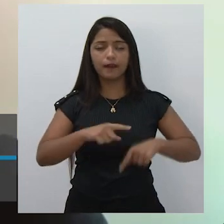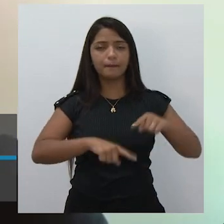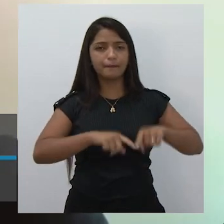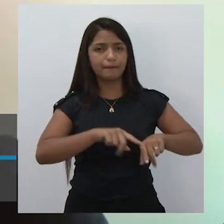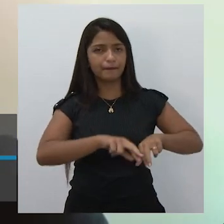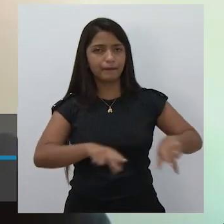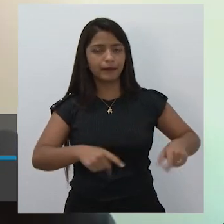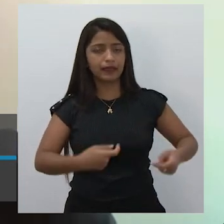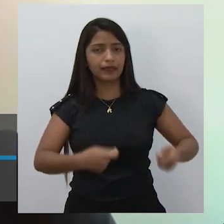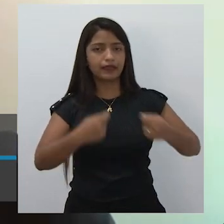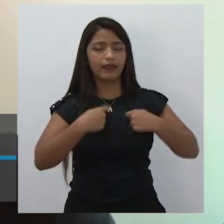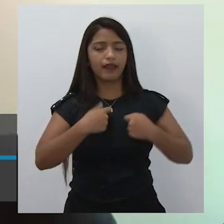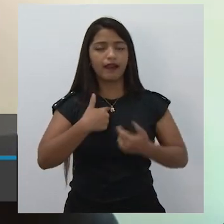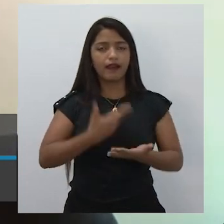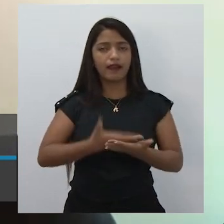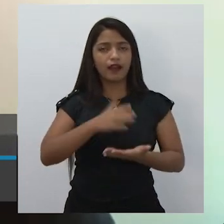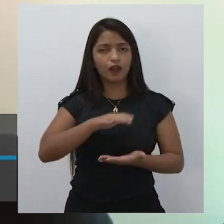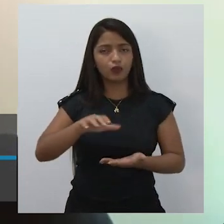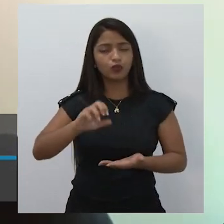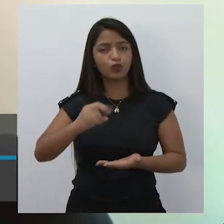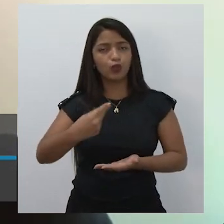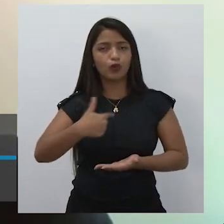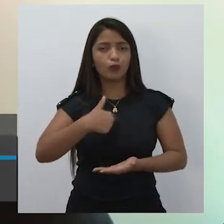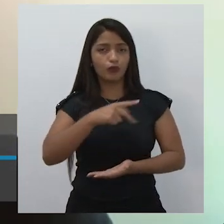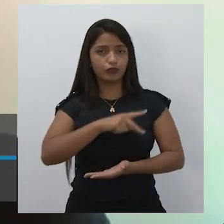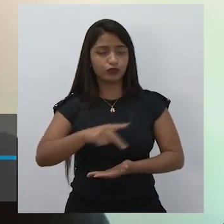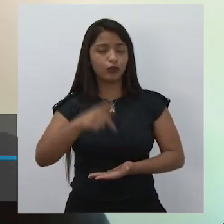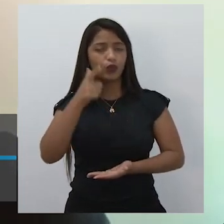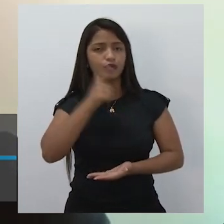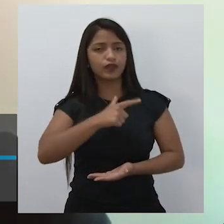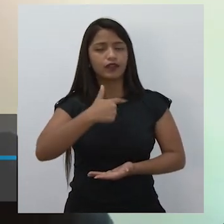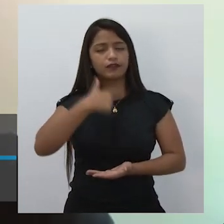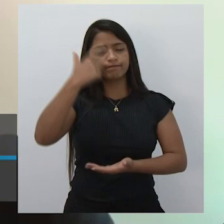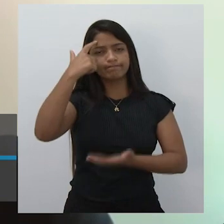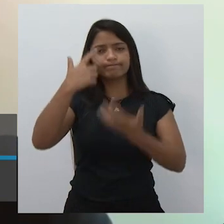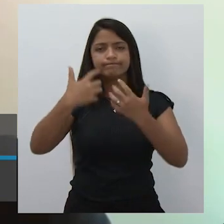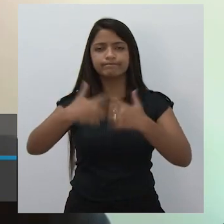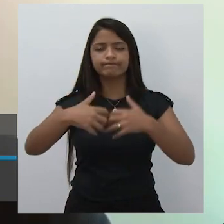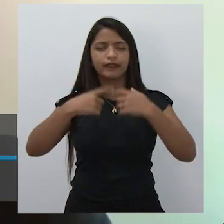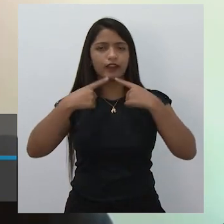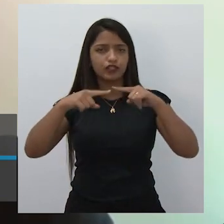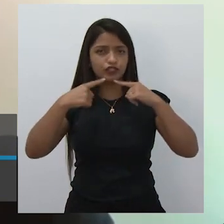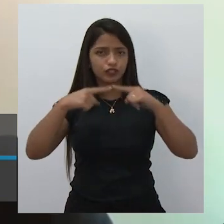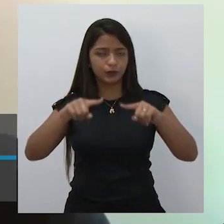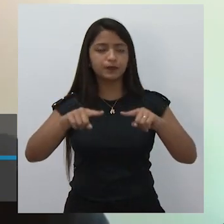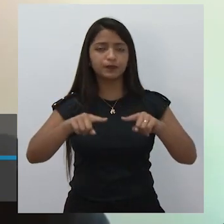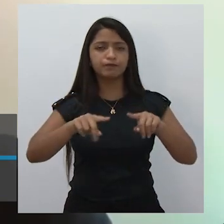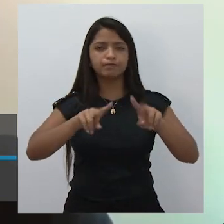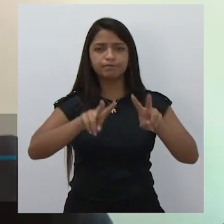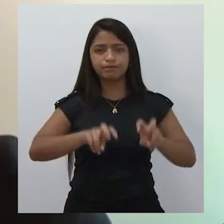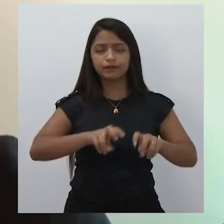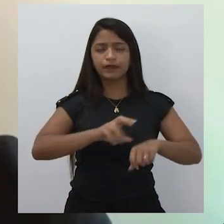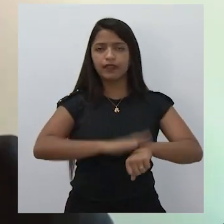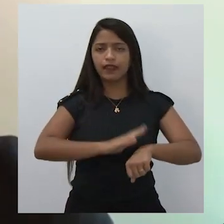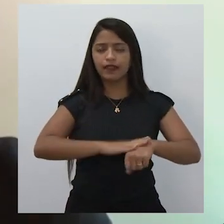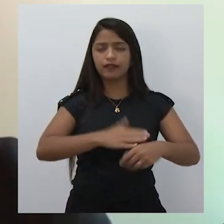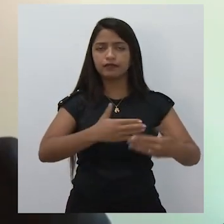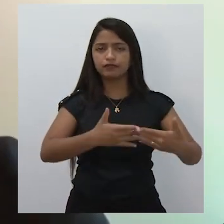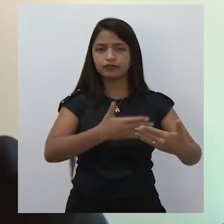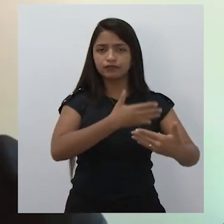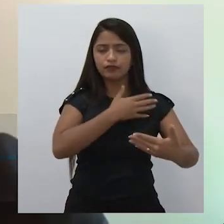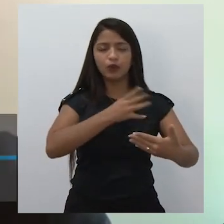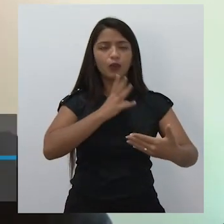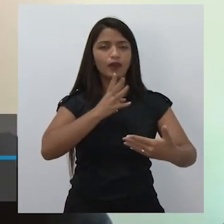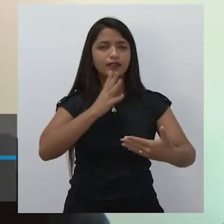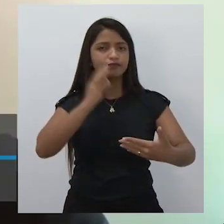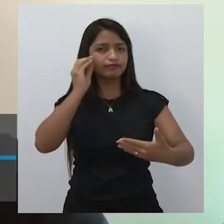uma reflexão crítica, né, como uma forma de linguagem qualificada para falar do tempo do estudante e dos conhecimentos